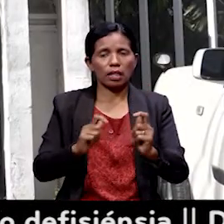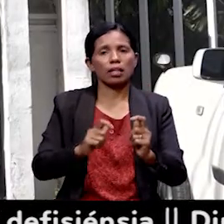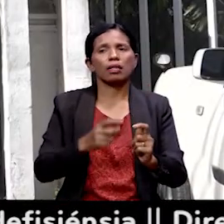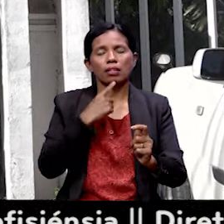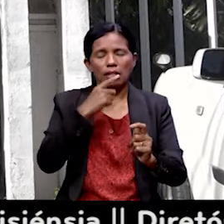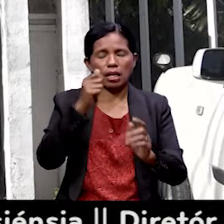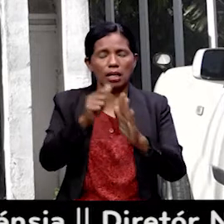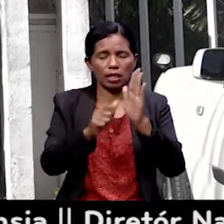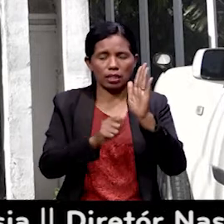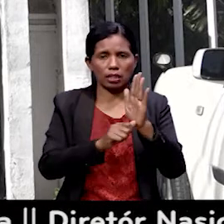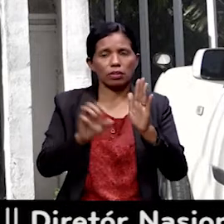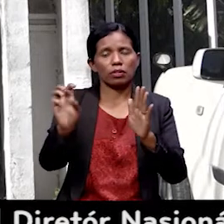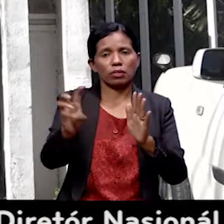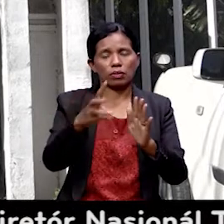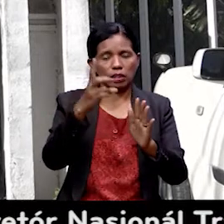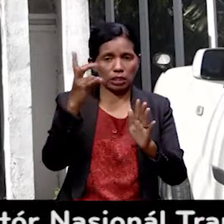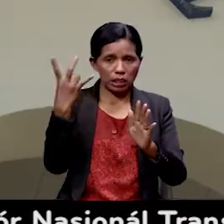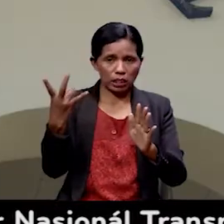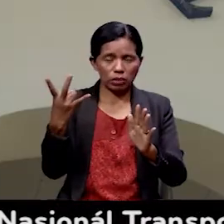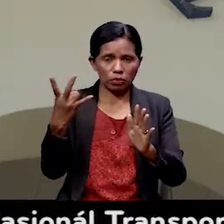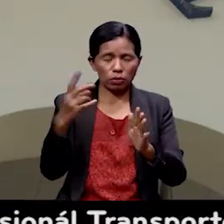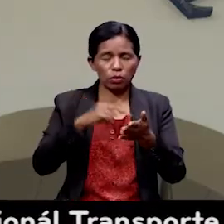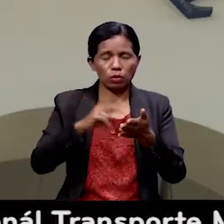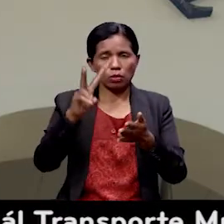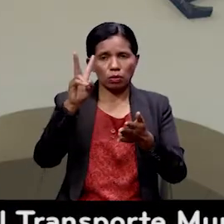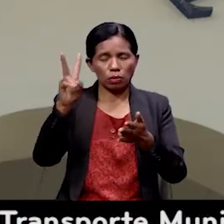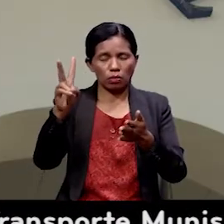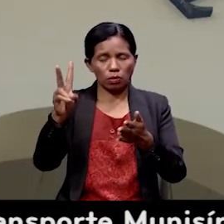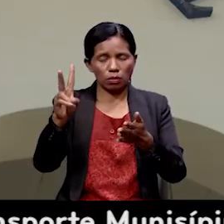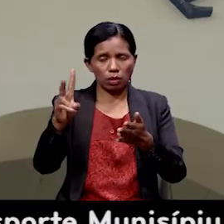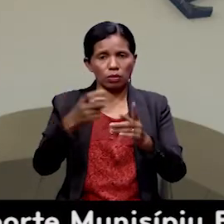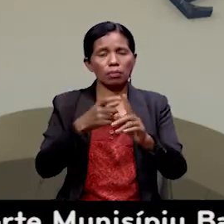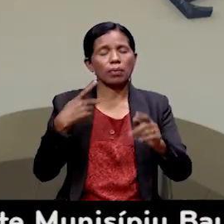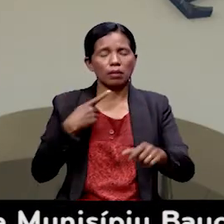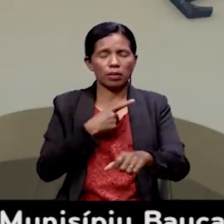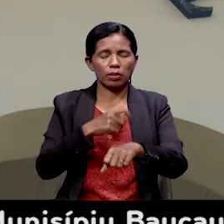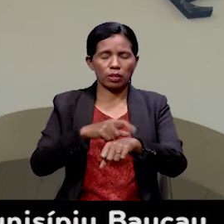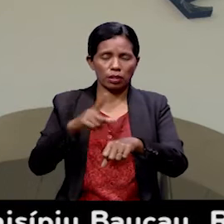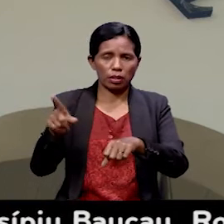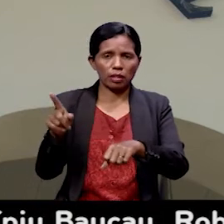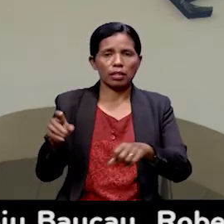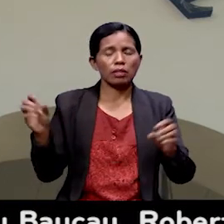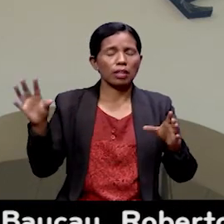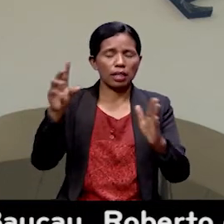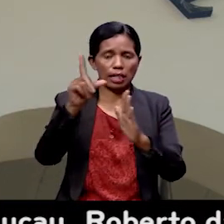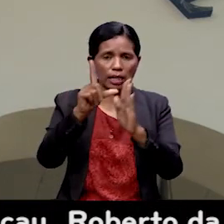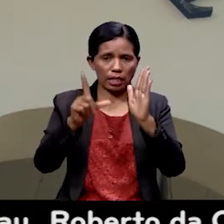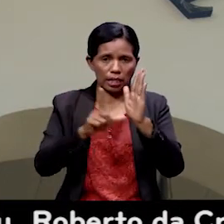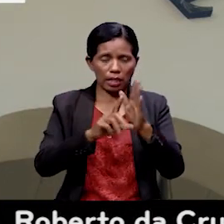sanul resinhitu numero 2 husi Dekretu Parlamento Nasional ba alterasaun dauluk lei resensemento